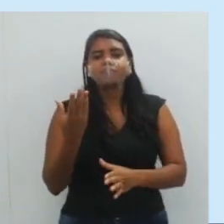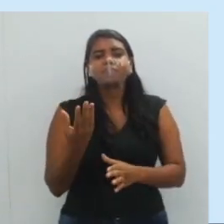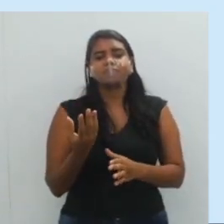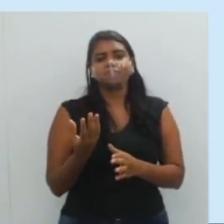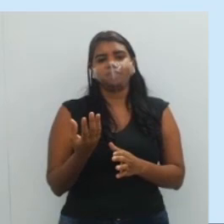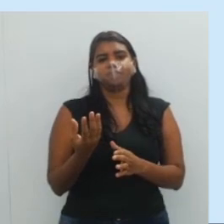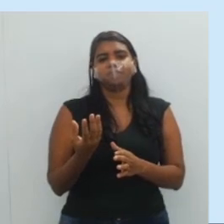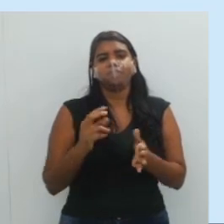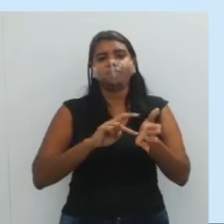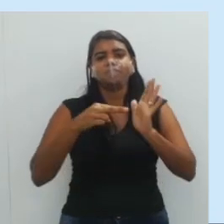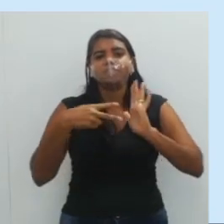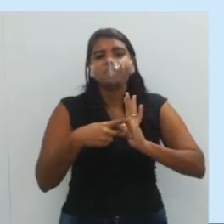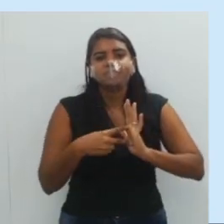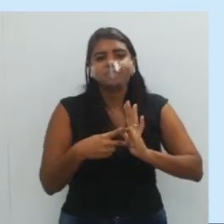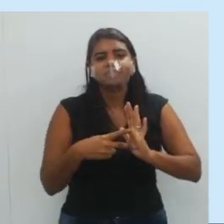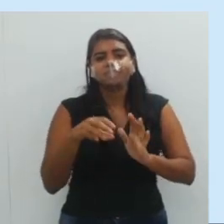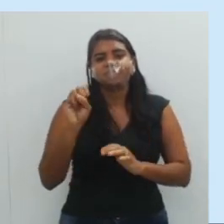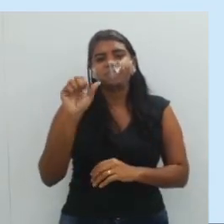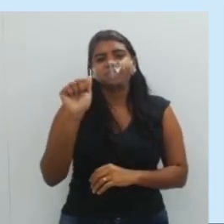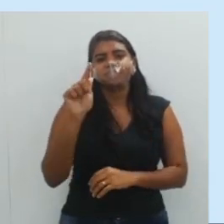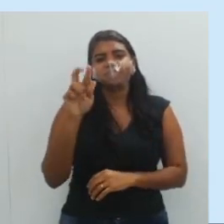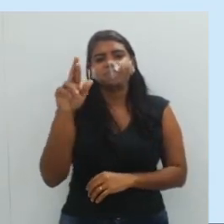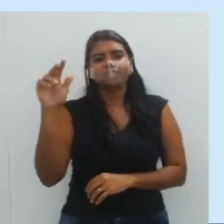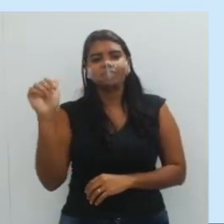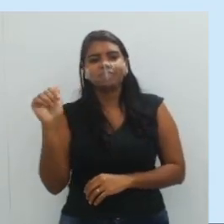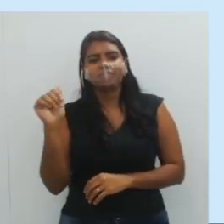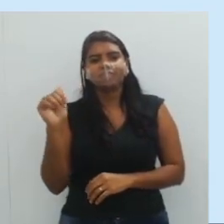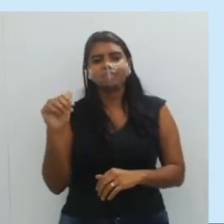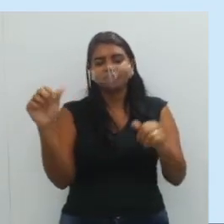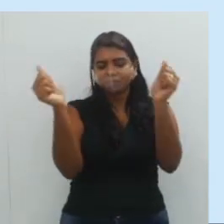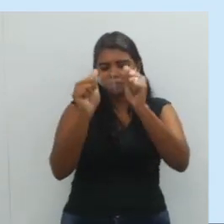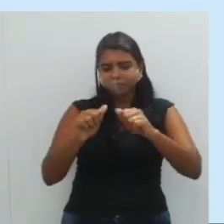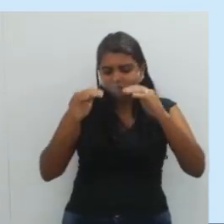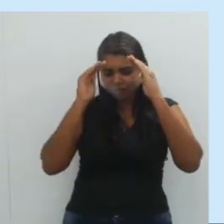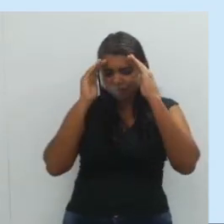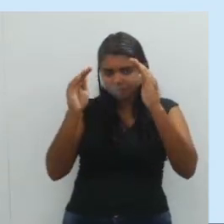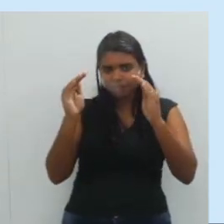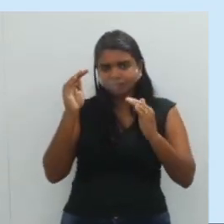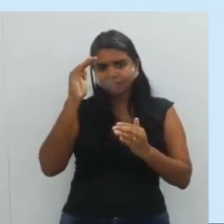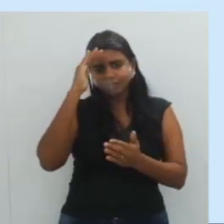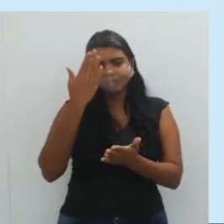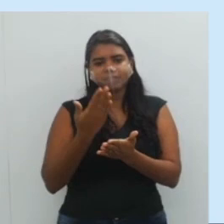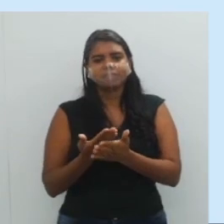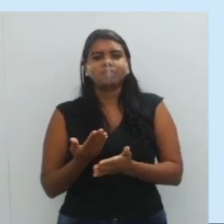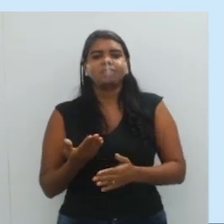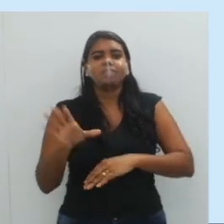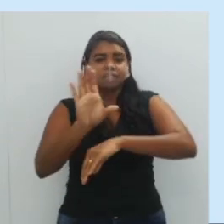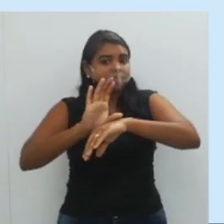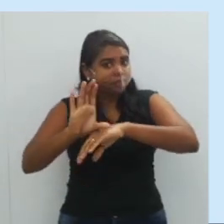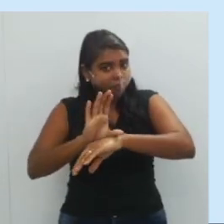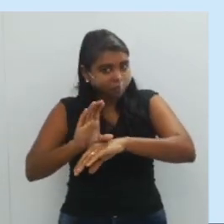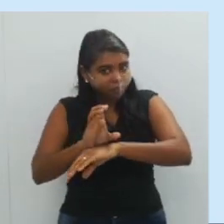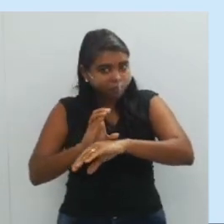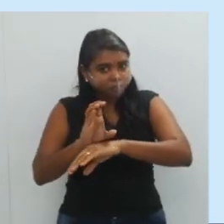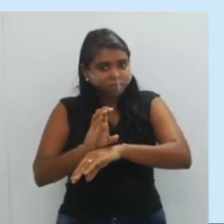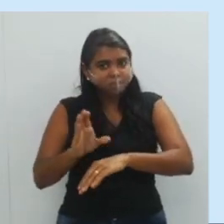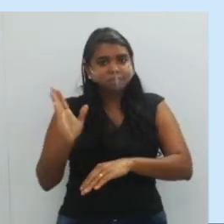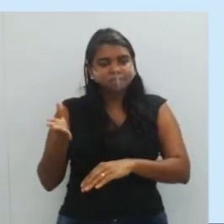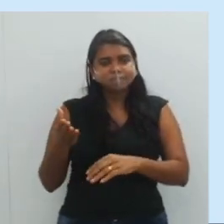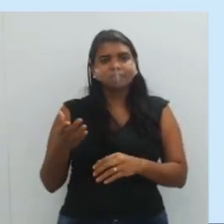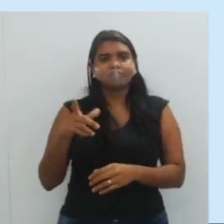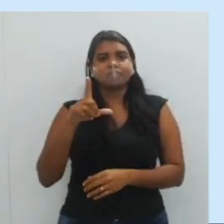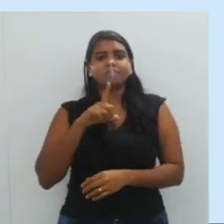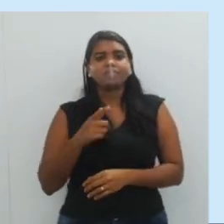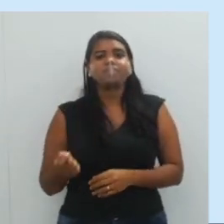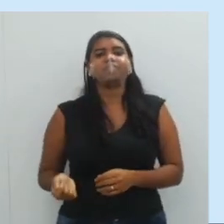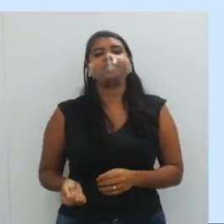que sagrado significa aquilo que merece veneração e merece respeito. Nesse caso da Constituição, que nós temos ali, a